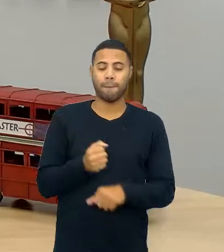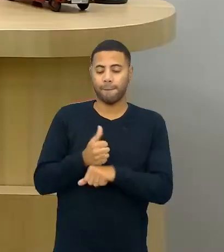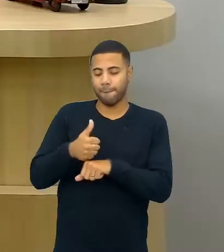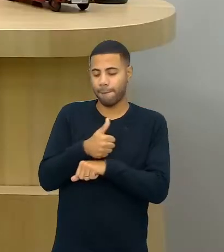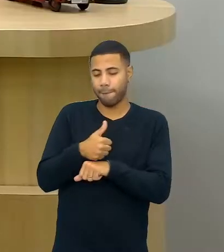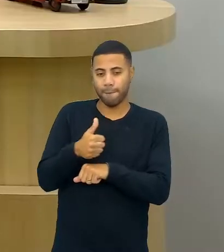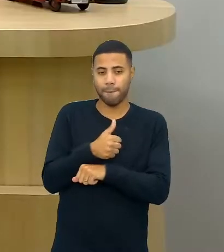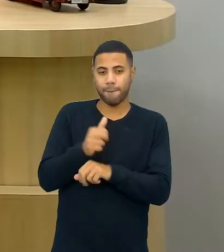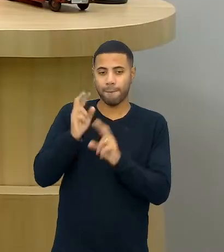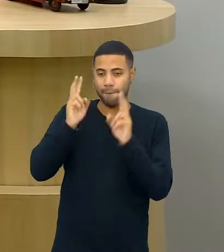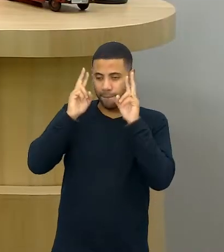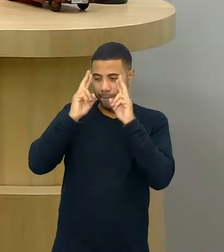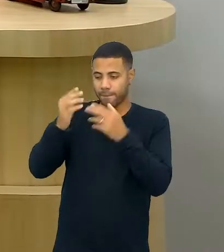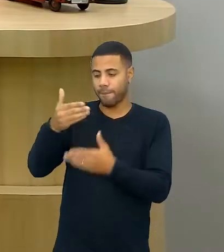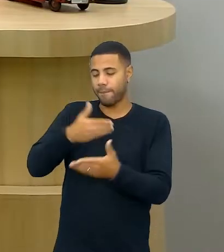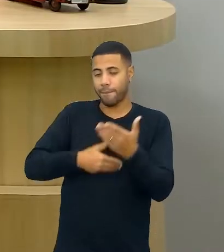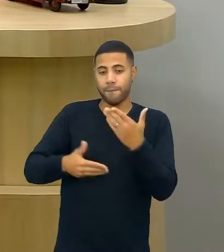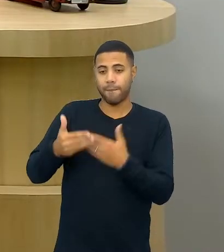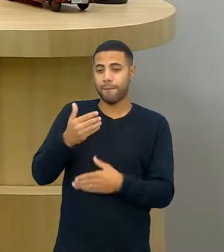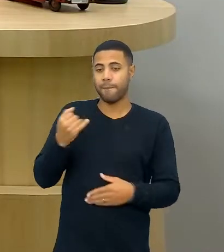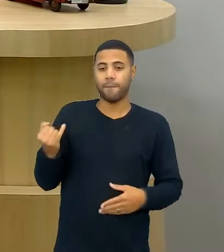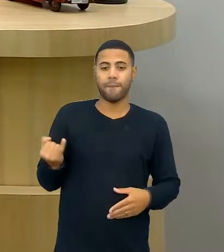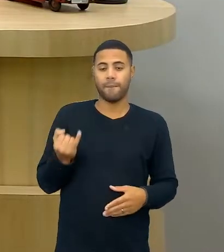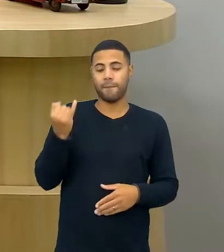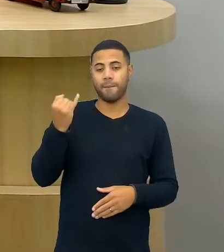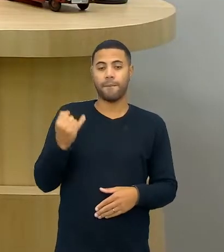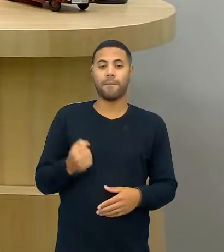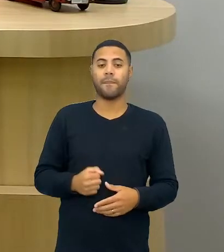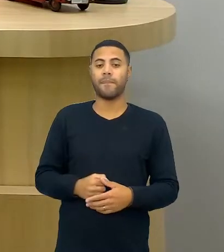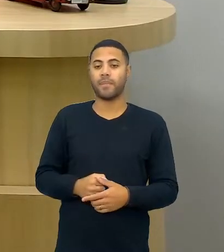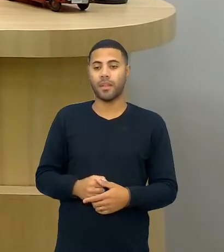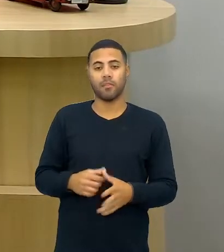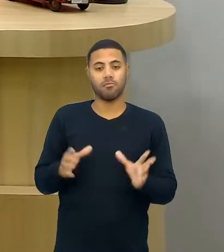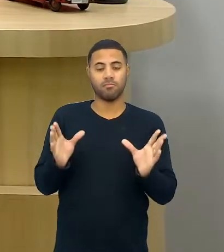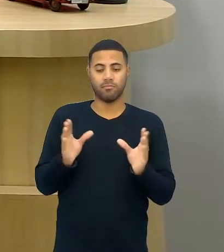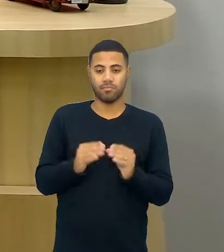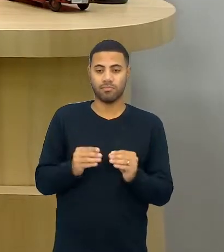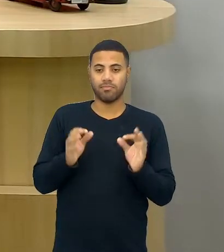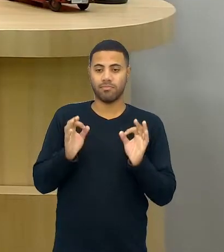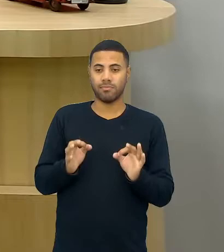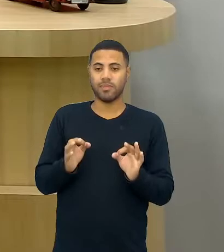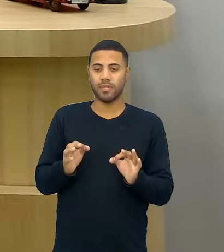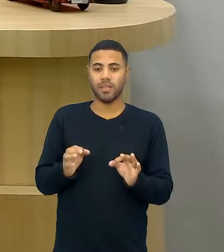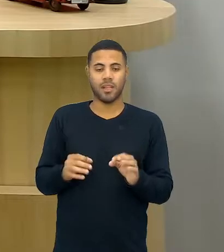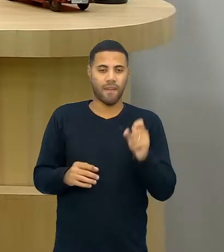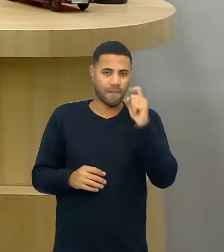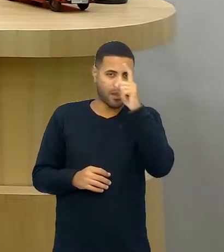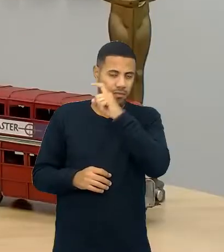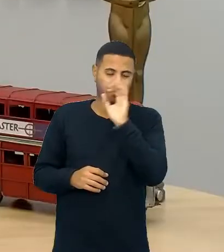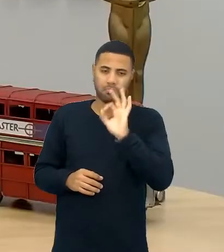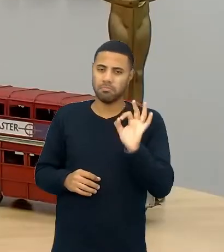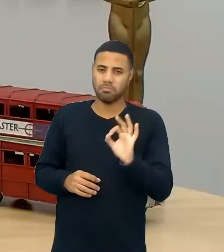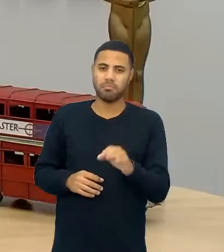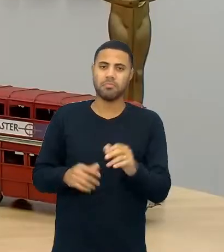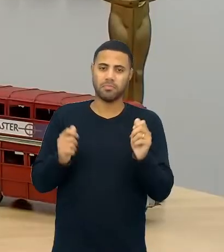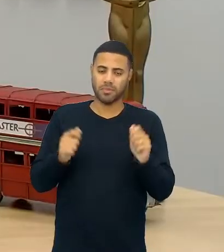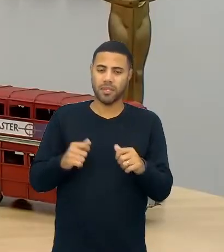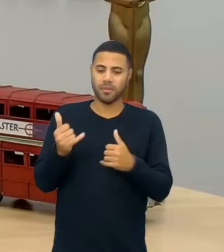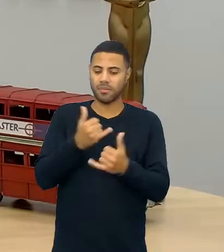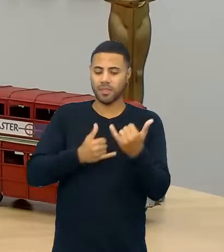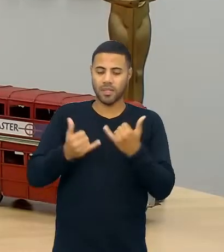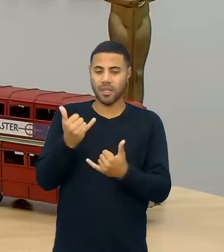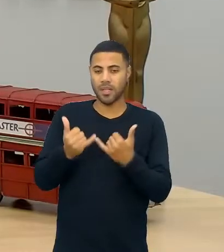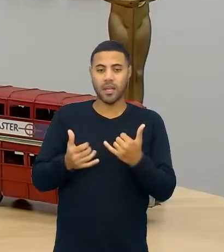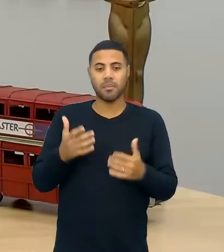respeito para que também, né, receba esse respeito de volta. É isso, Ilana. Então não vai ser difícil, porque a gente vai brincar assim, ó. E se